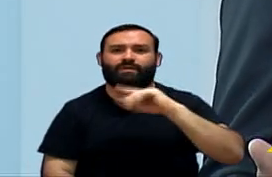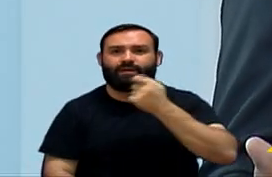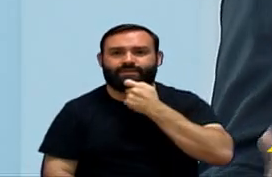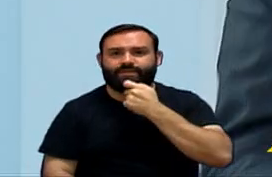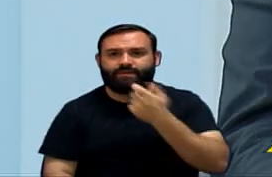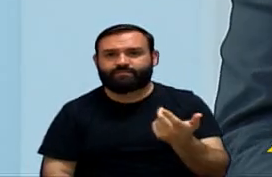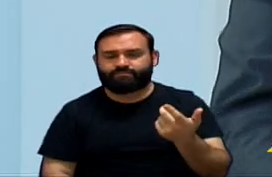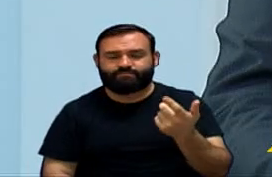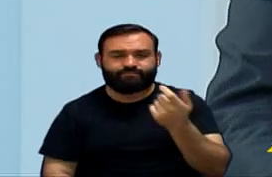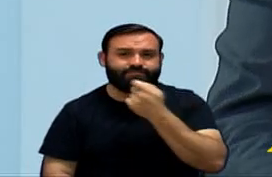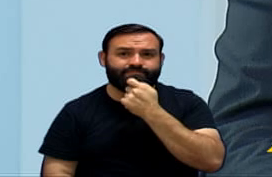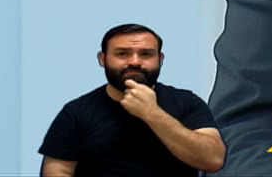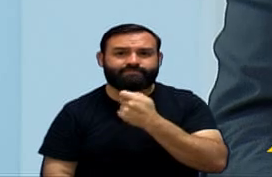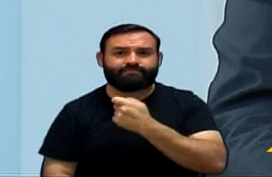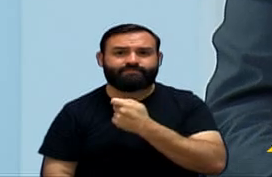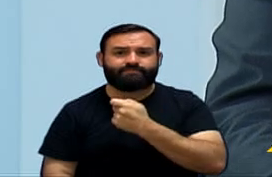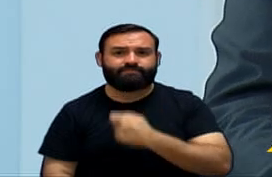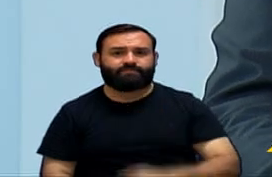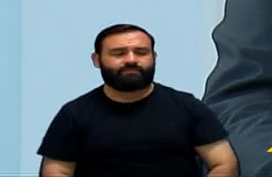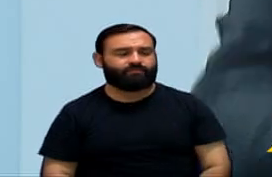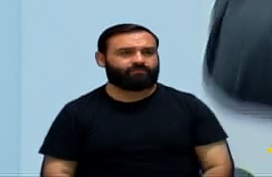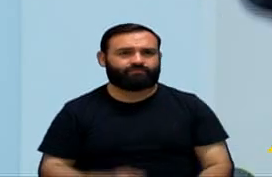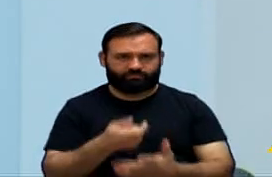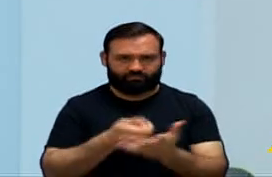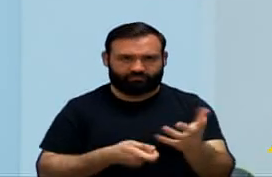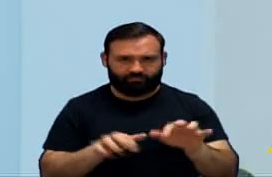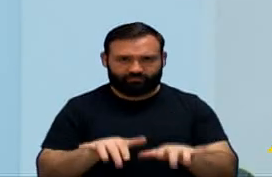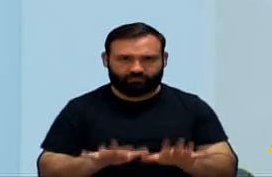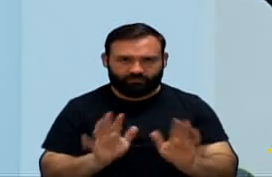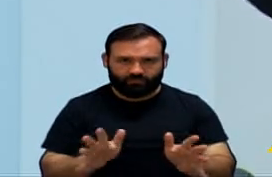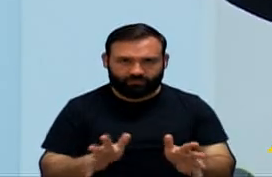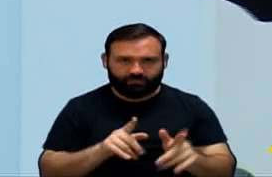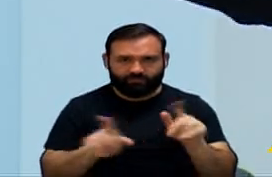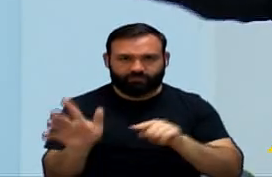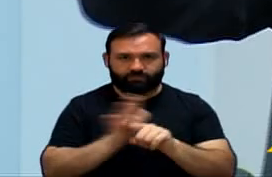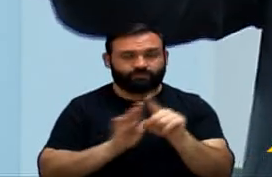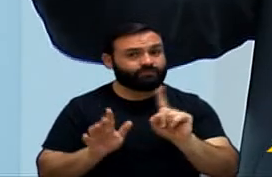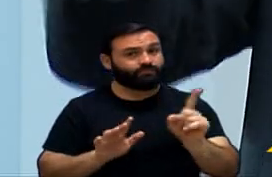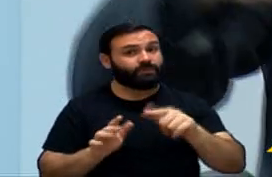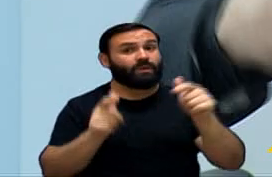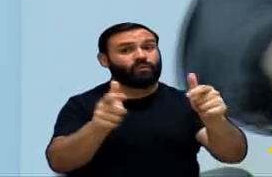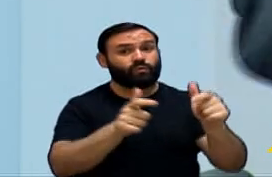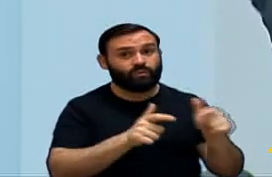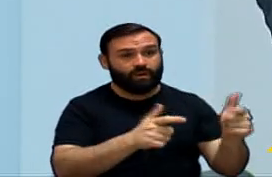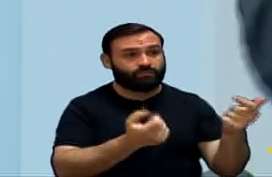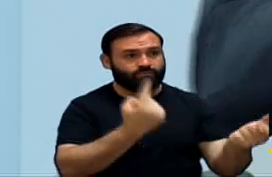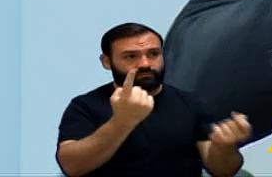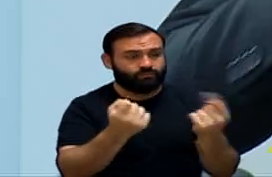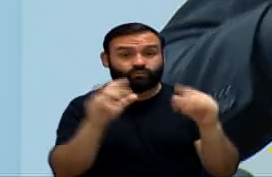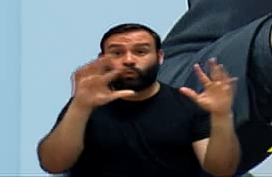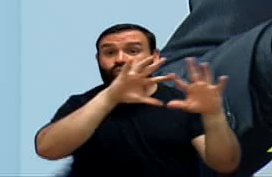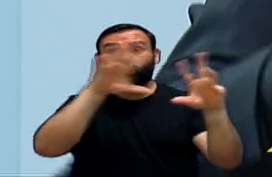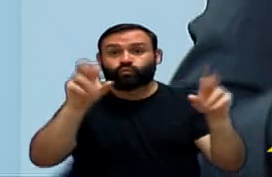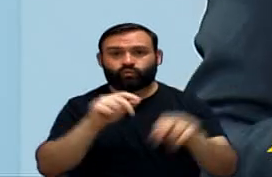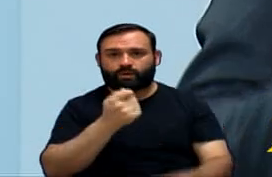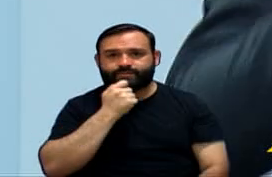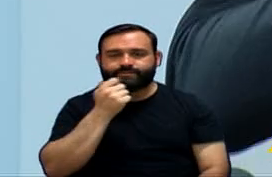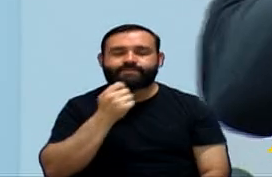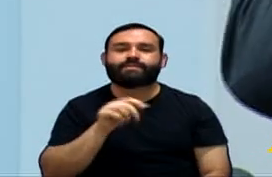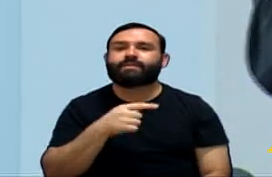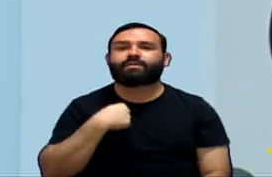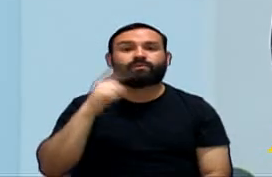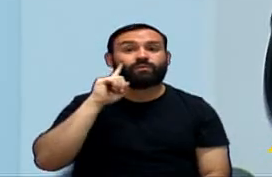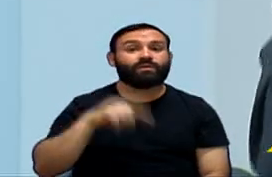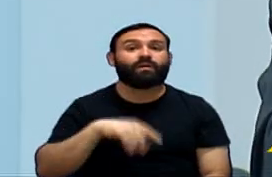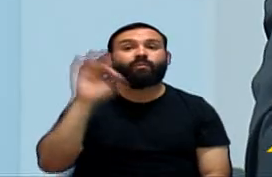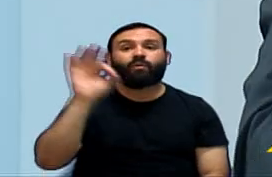cidade nem isso fe requerimento já sobre isso não Sim mas de pontos específicos não sobre a totalidade das lâmpadas trocadas então eu